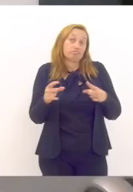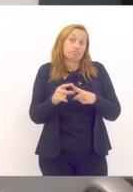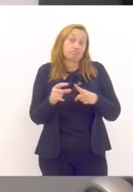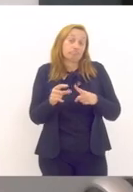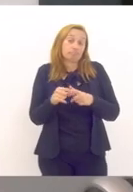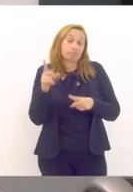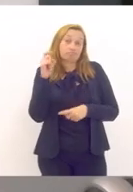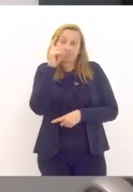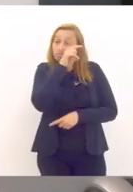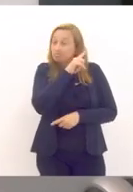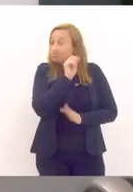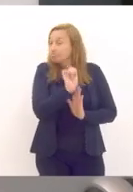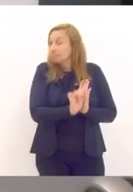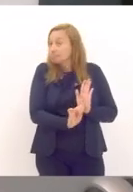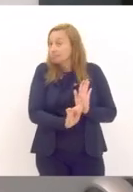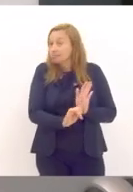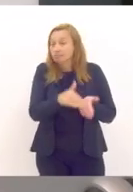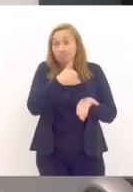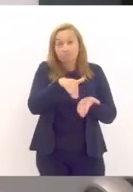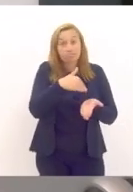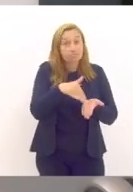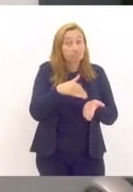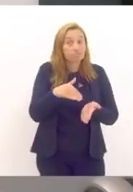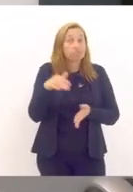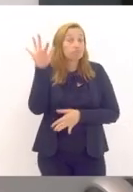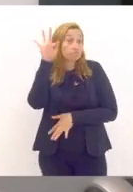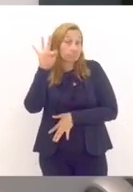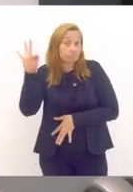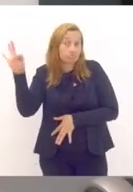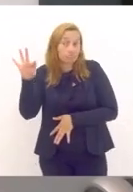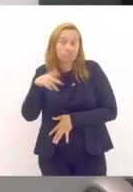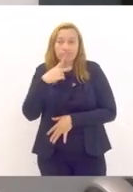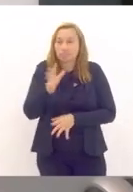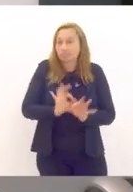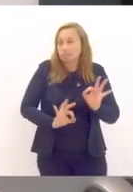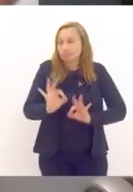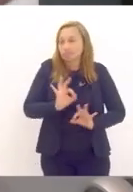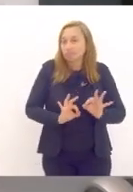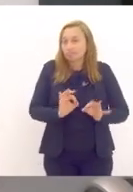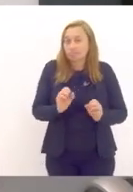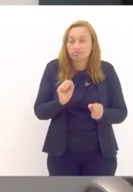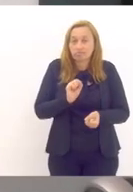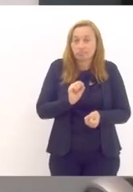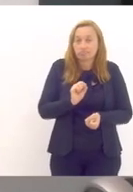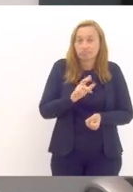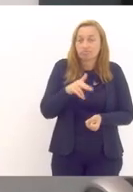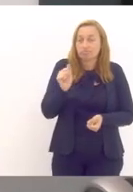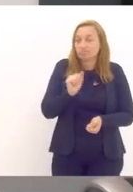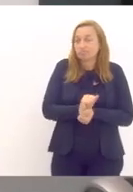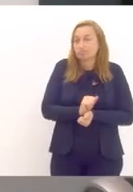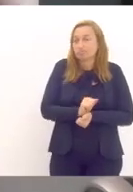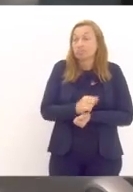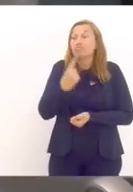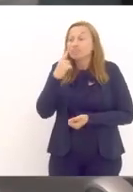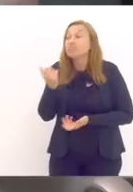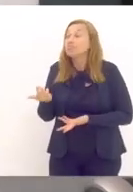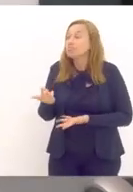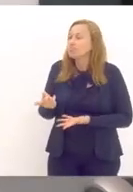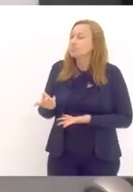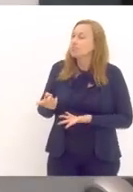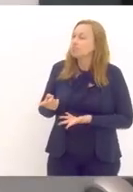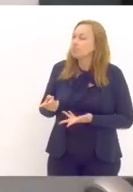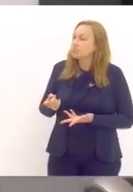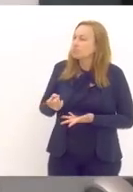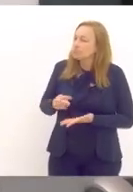no relatório da Secretaria do Tesouro Nacional, dizendo que o plano não parava de pé. Está aí. Está de pé, está